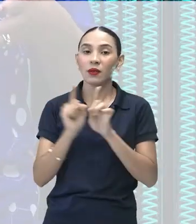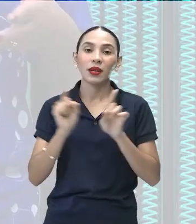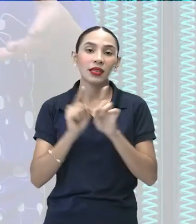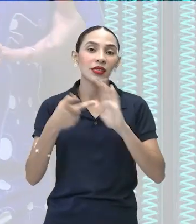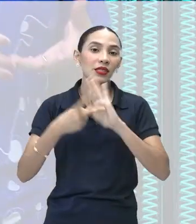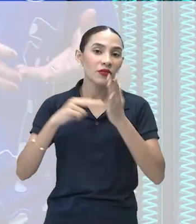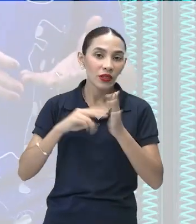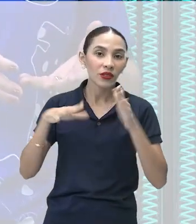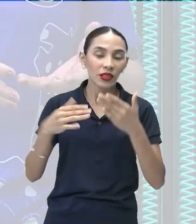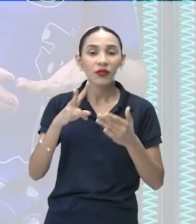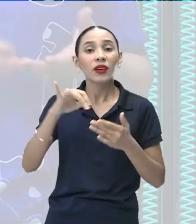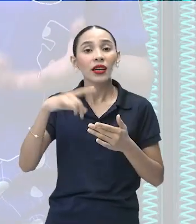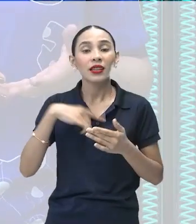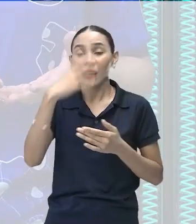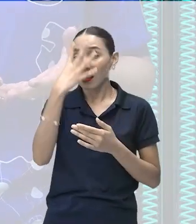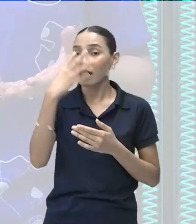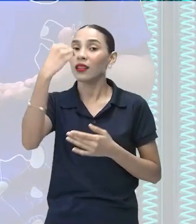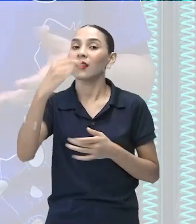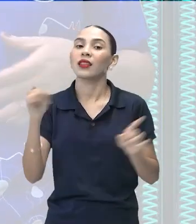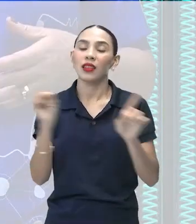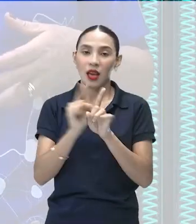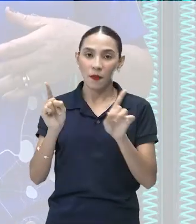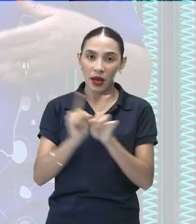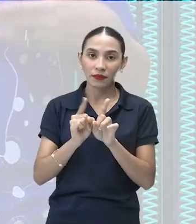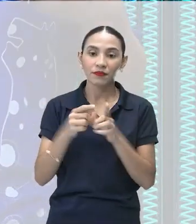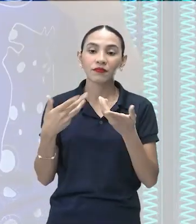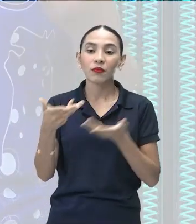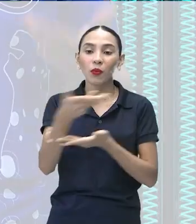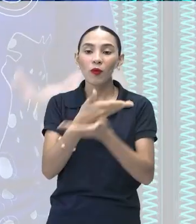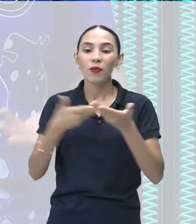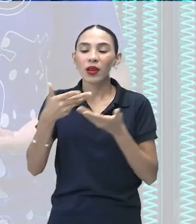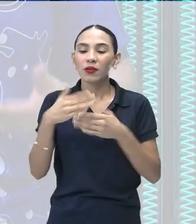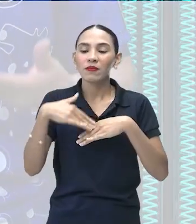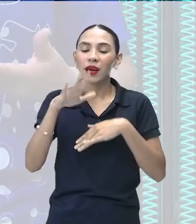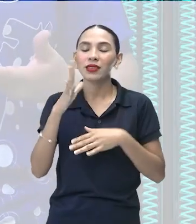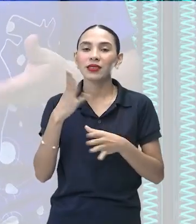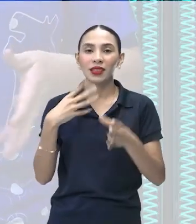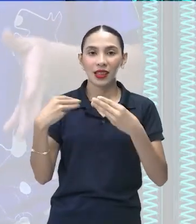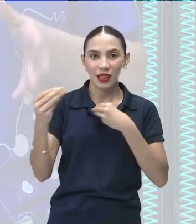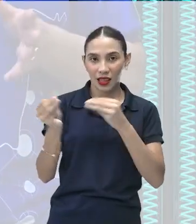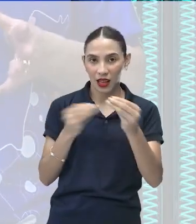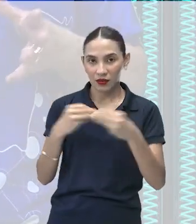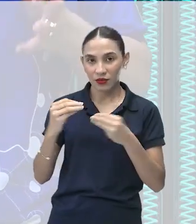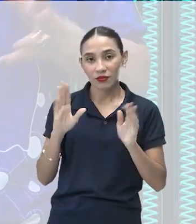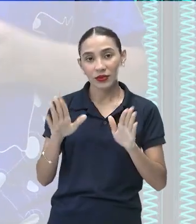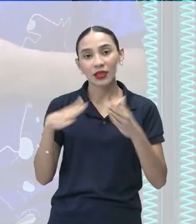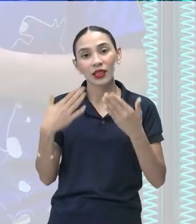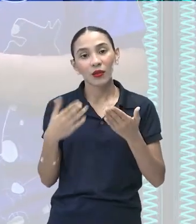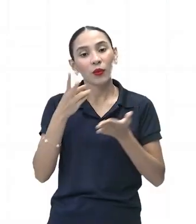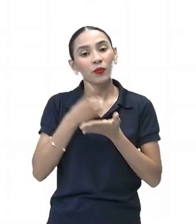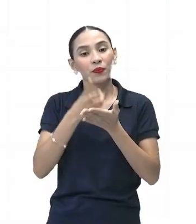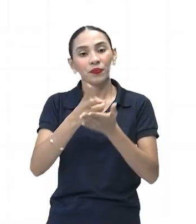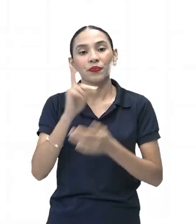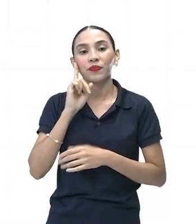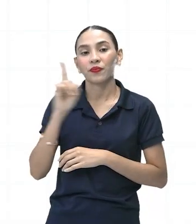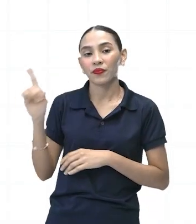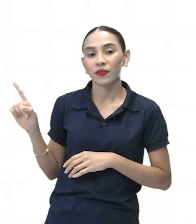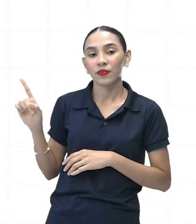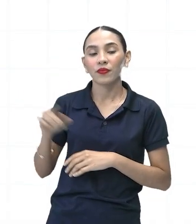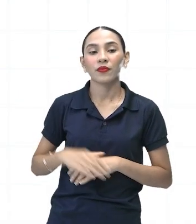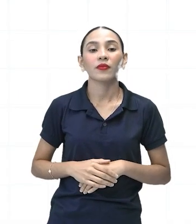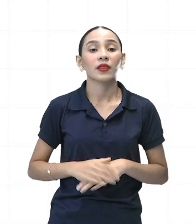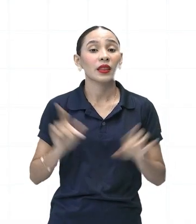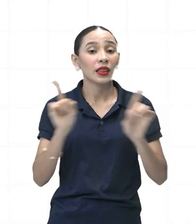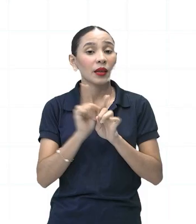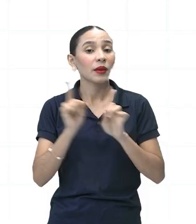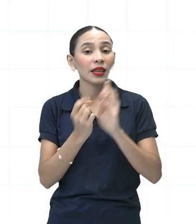dizer, vem a teatralidade também. E os movimentos ficam mais leves. Então, continuando,